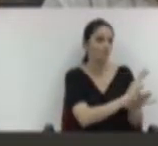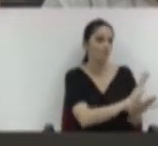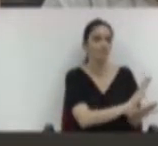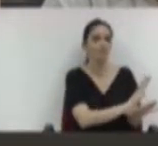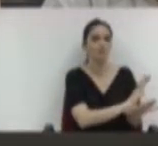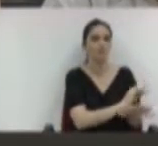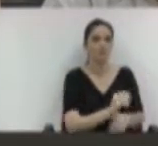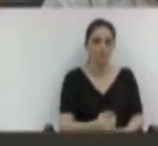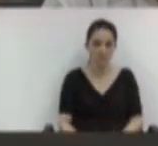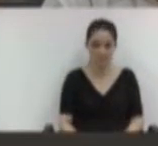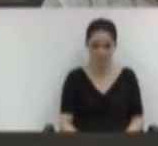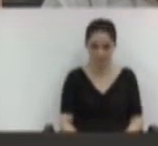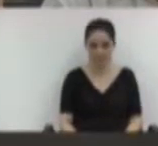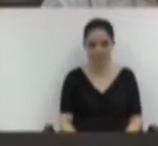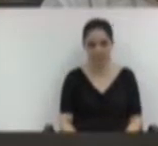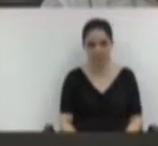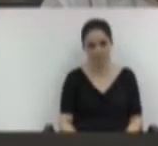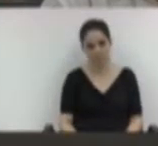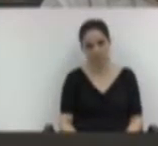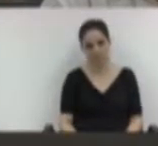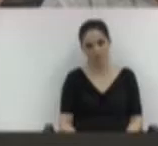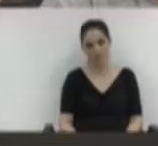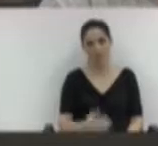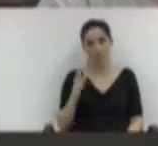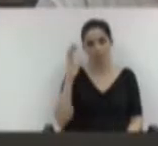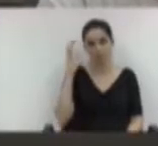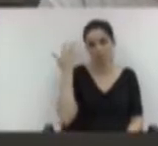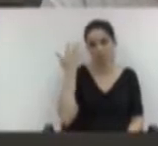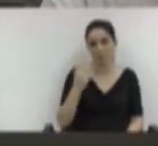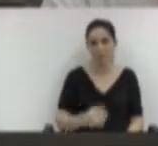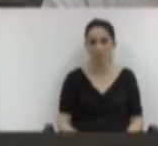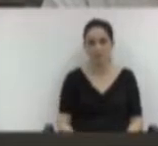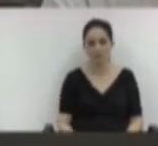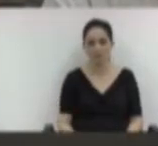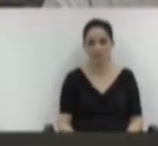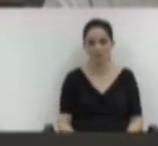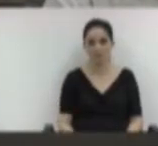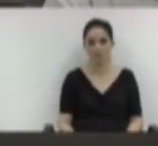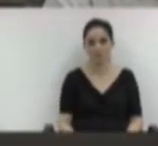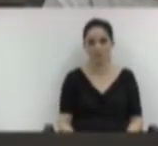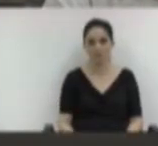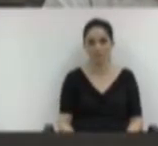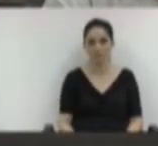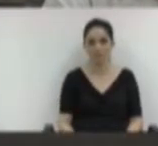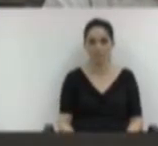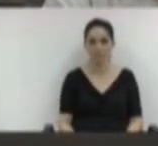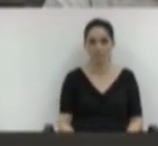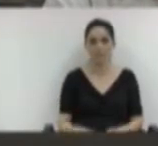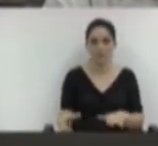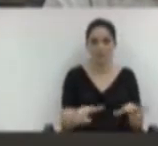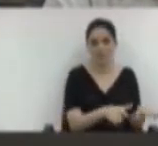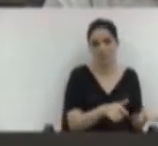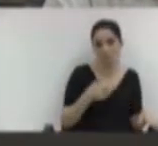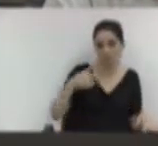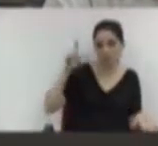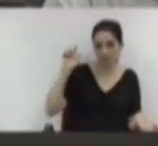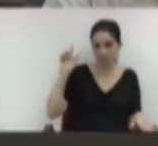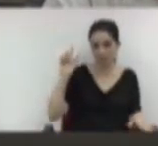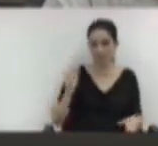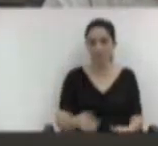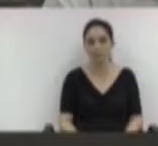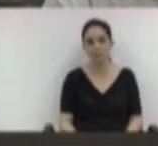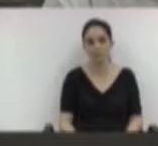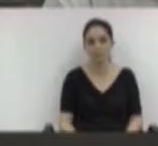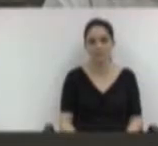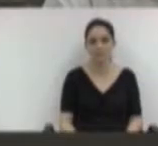adequadamente sendo realizadas do jeito que para ser feito. Já visto que na última semana nós tivemos lá por